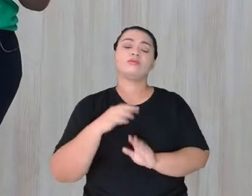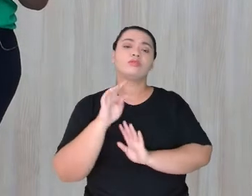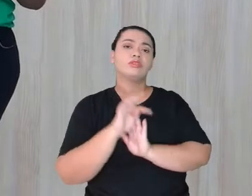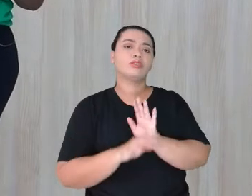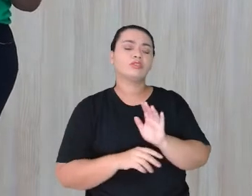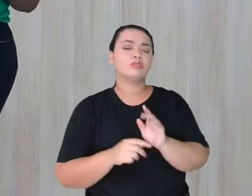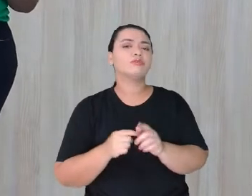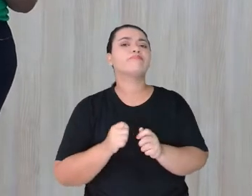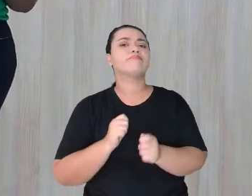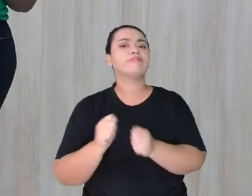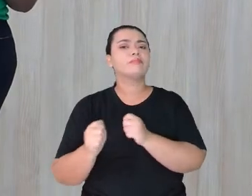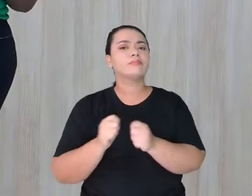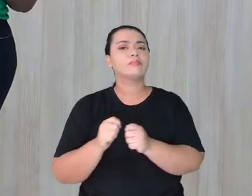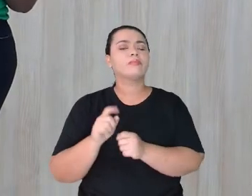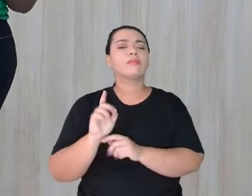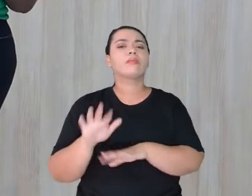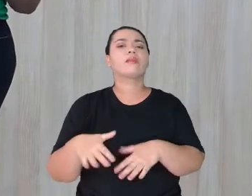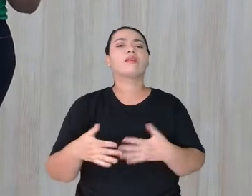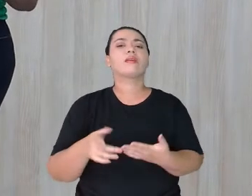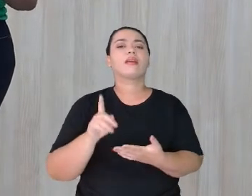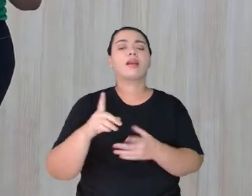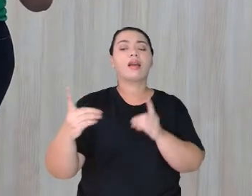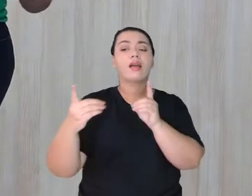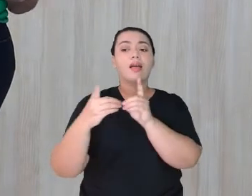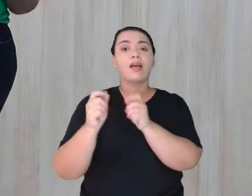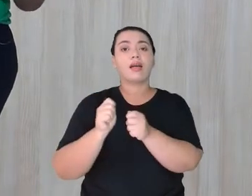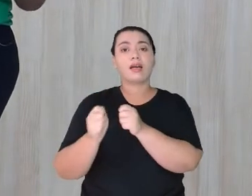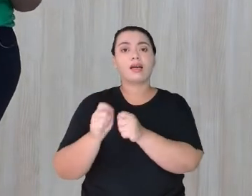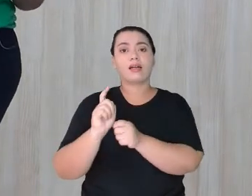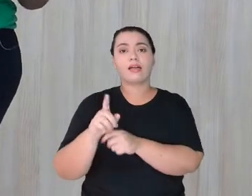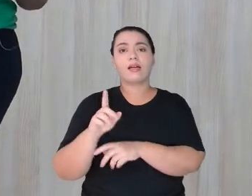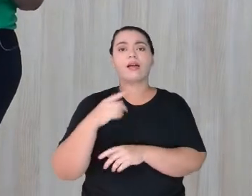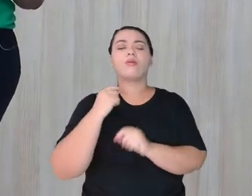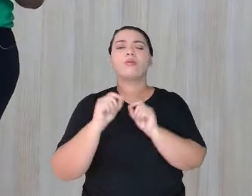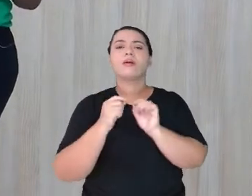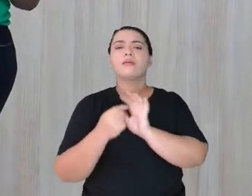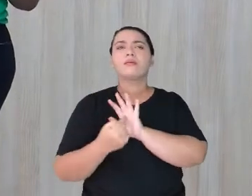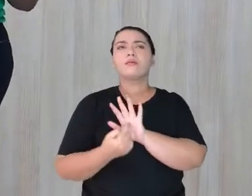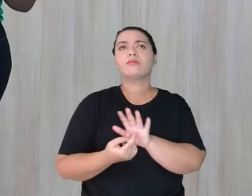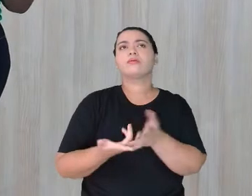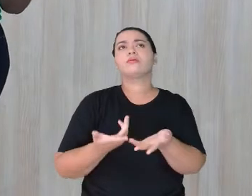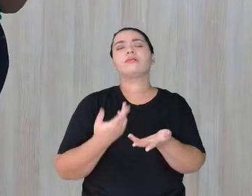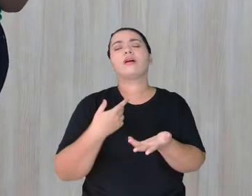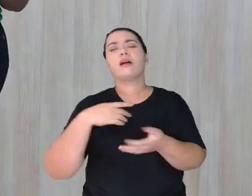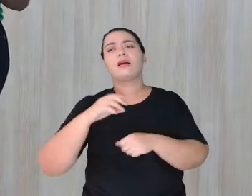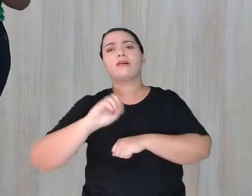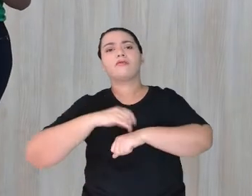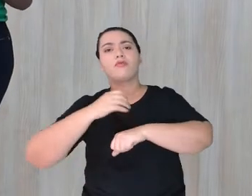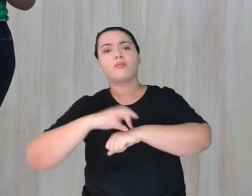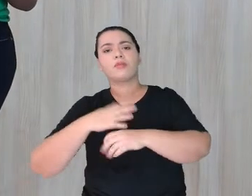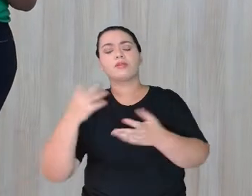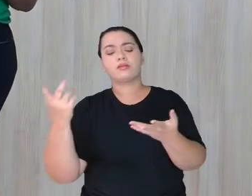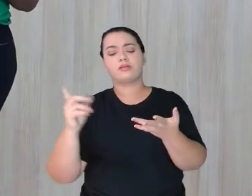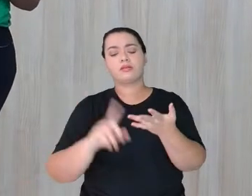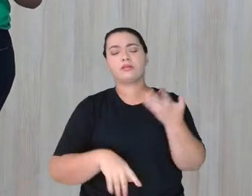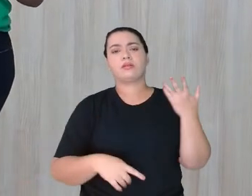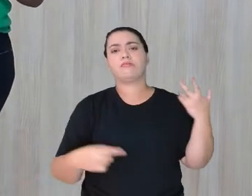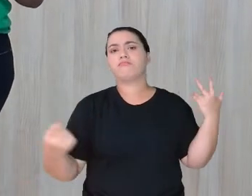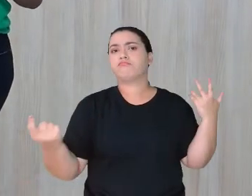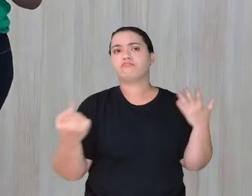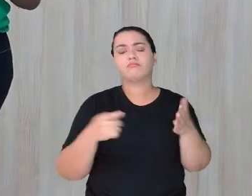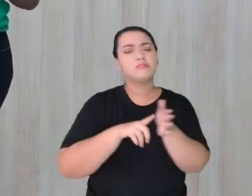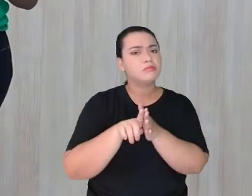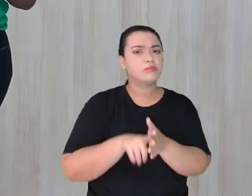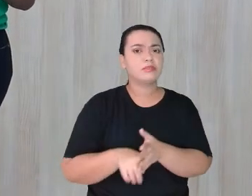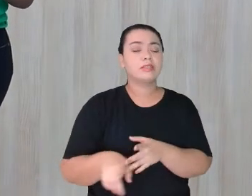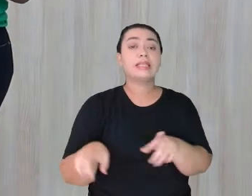entrevista, mas para que o ponto de vista seja colocado ali na mesa, para colher informações, para colher dados,